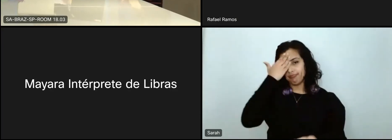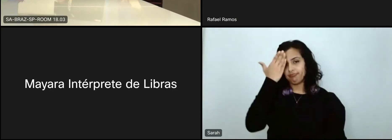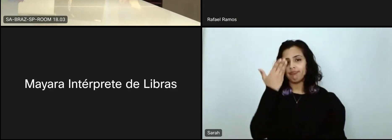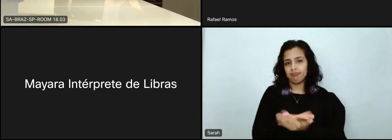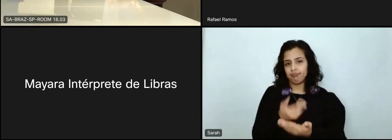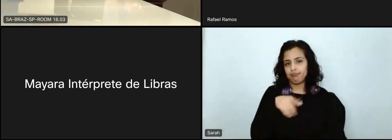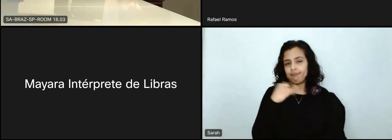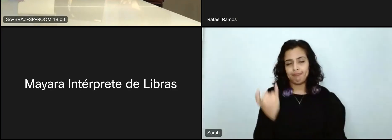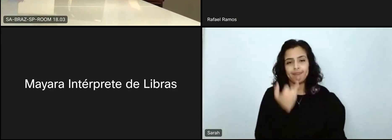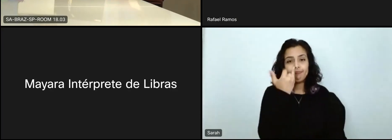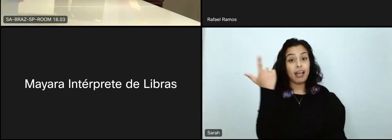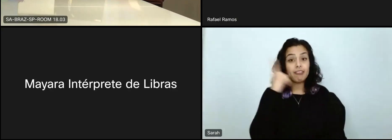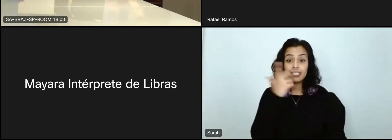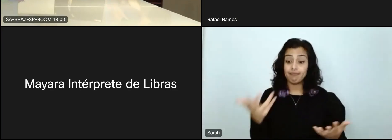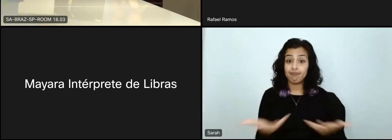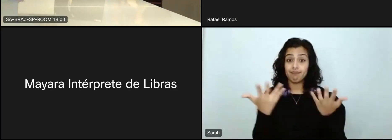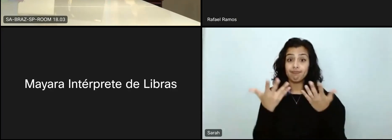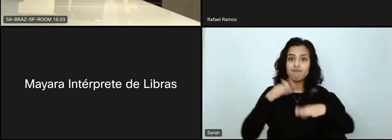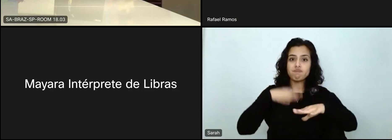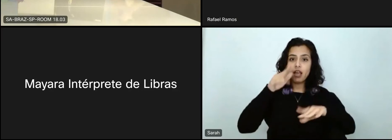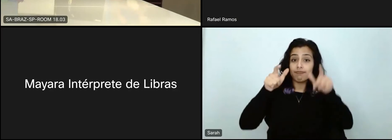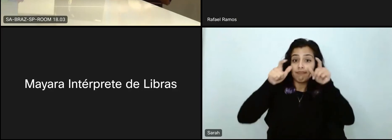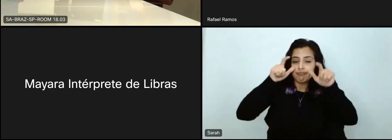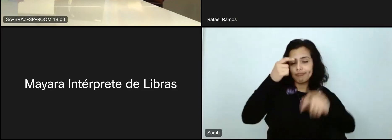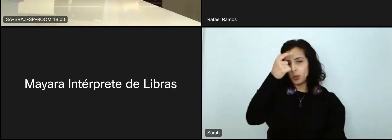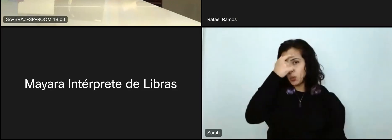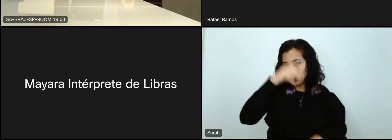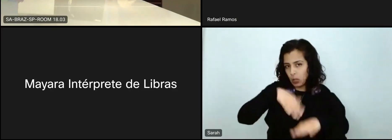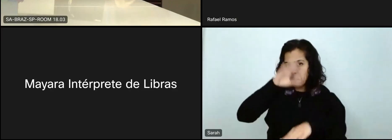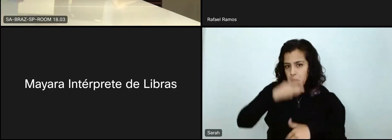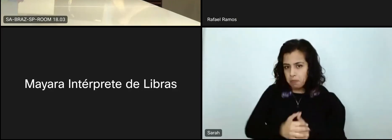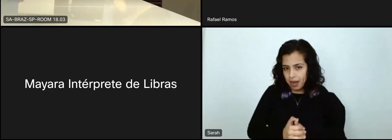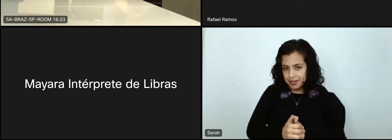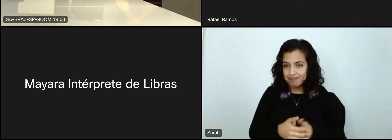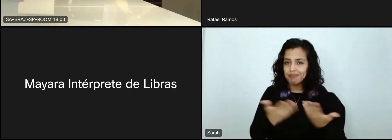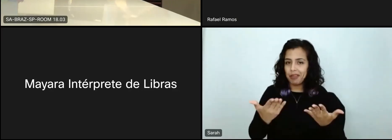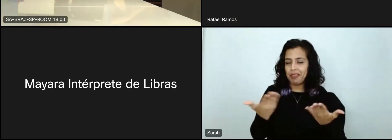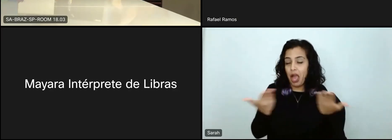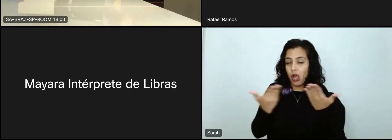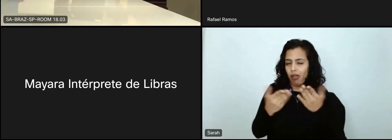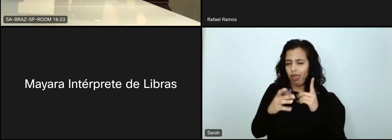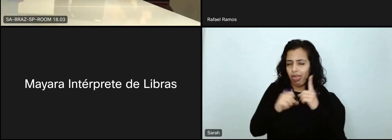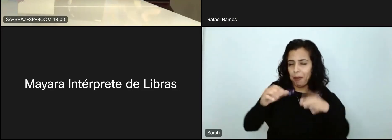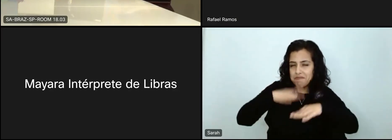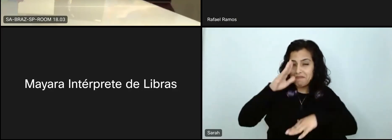essa conscientização. E posso, puxando muita sardinha para o meu lado agora, plateia,